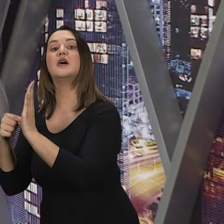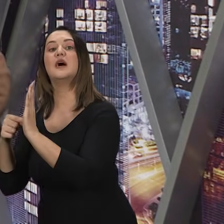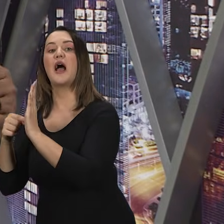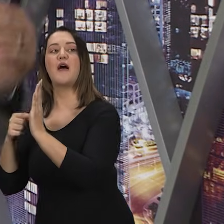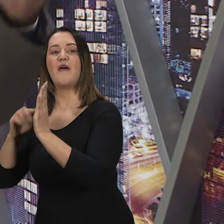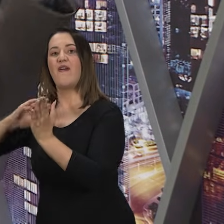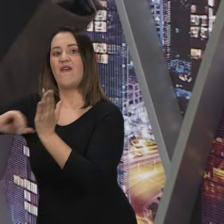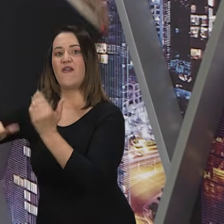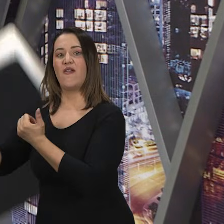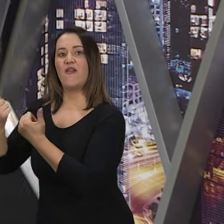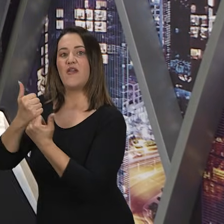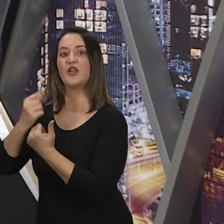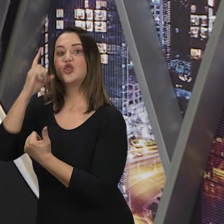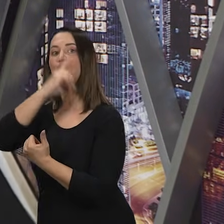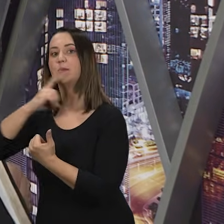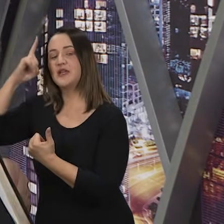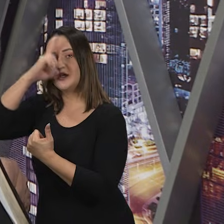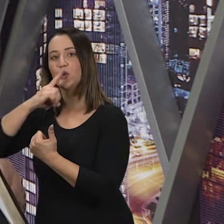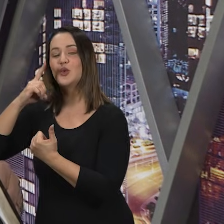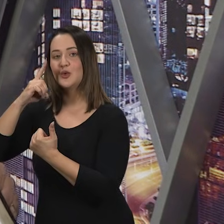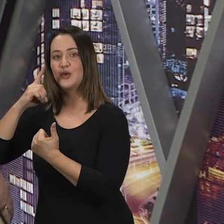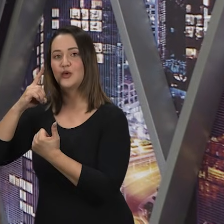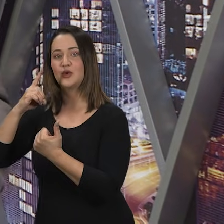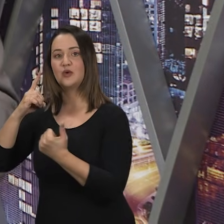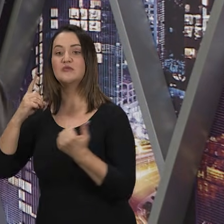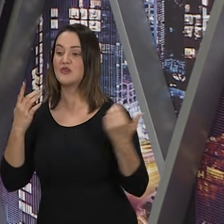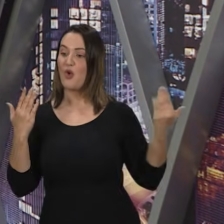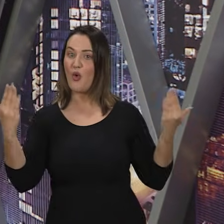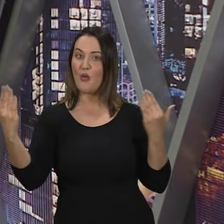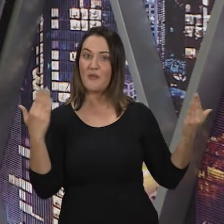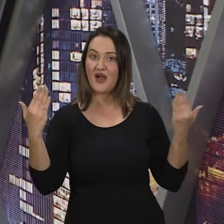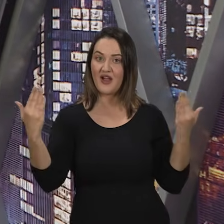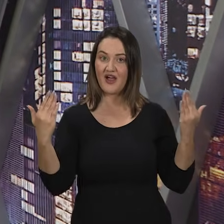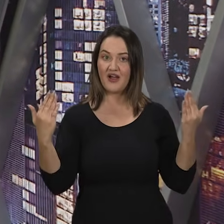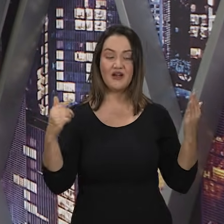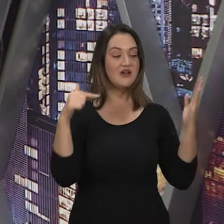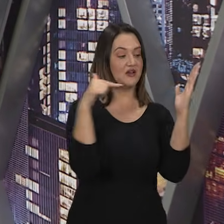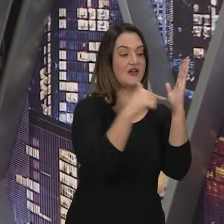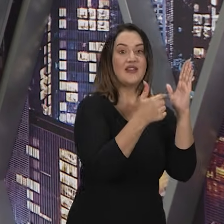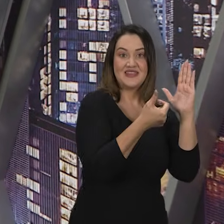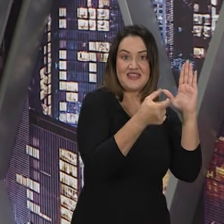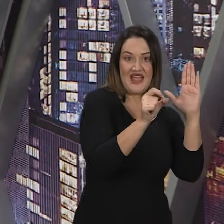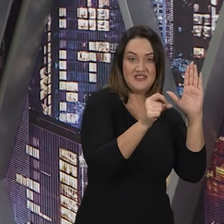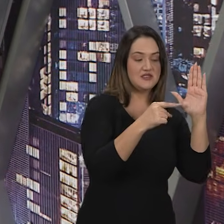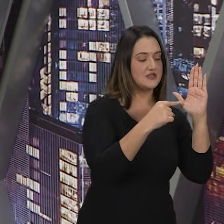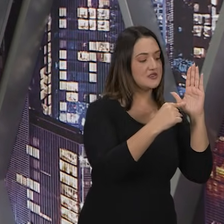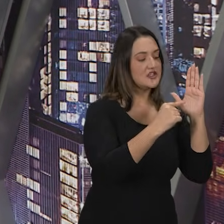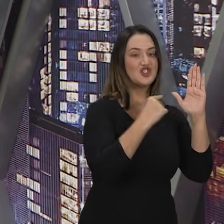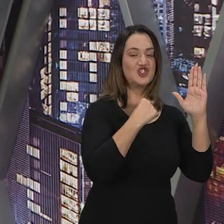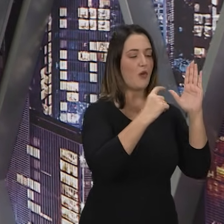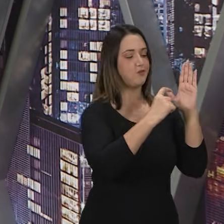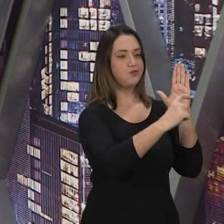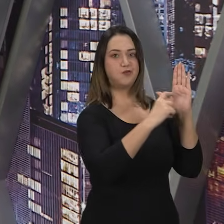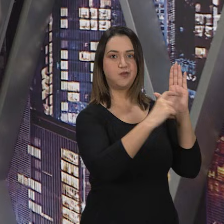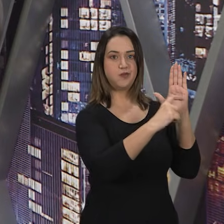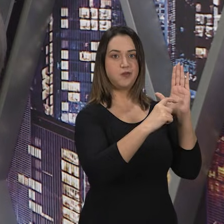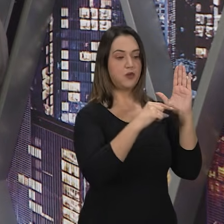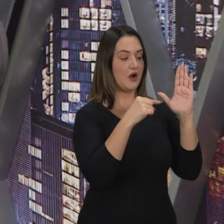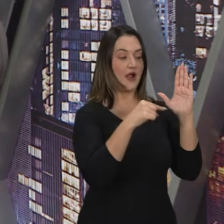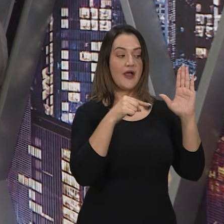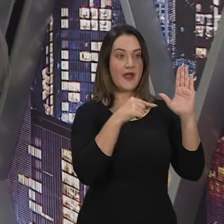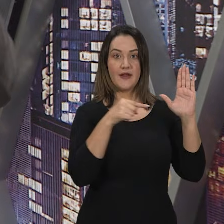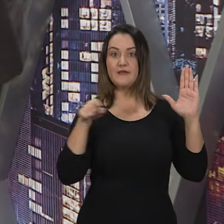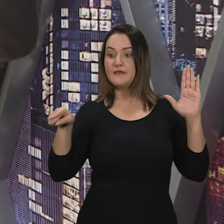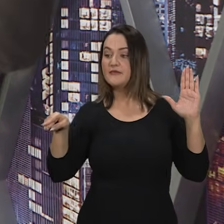E se você pegar o 10º mandamento que está na Bíblia, você vai olhar no catecismo e o 10º foi dividido em 2 para cobrir a